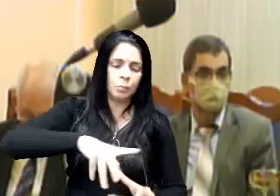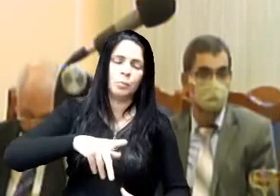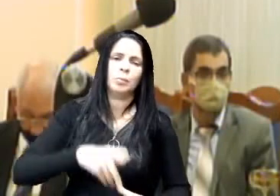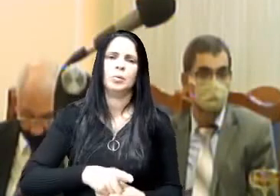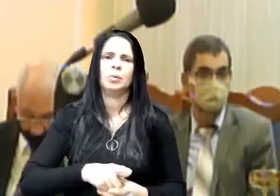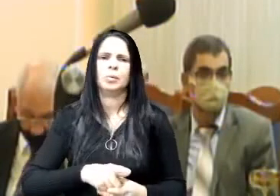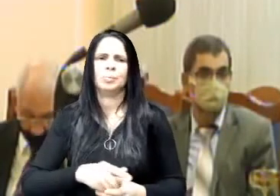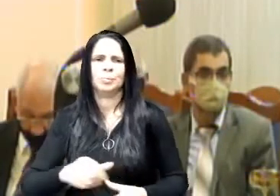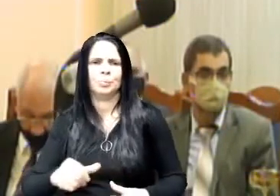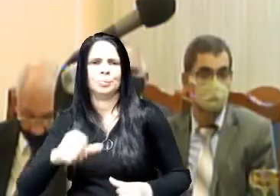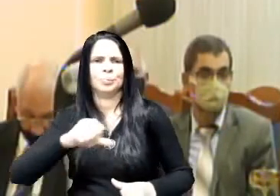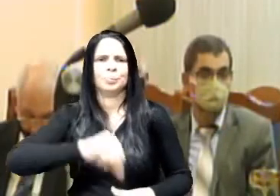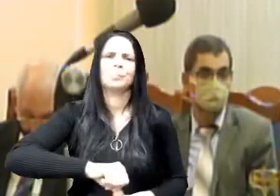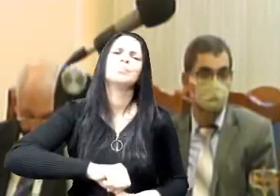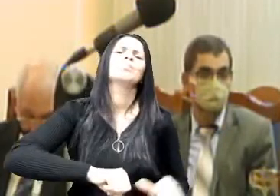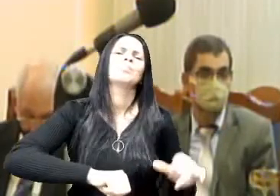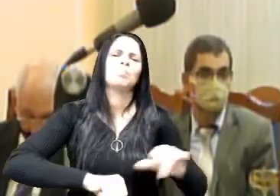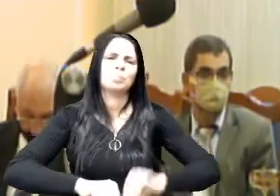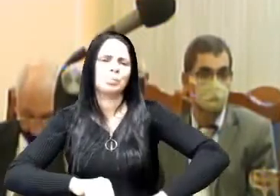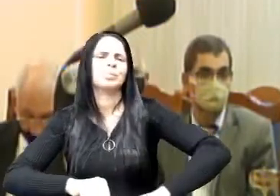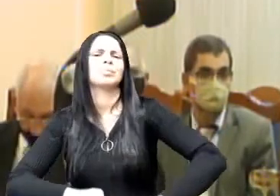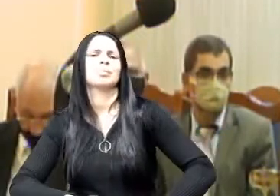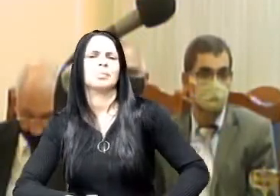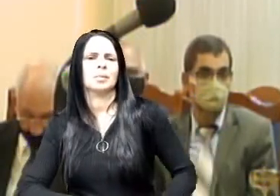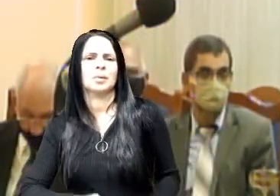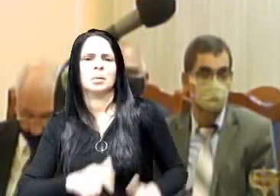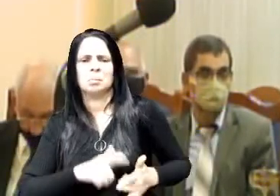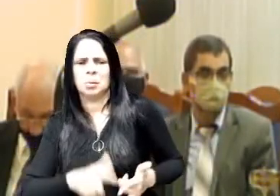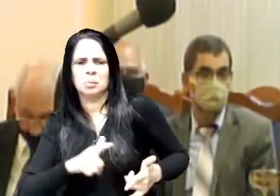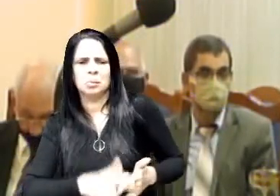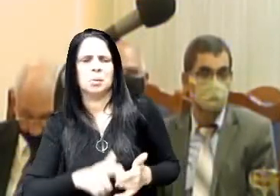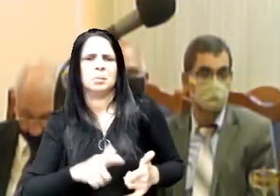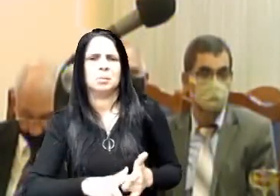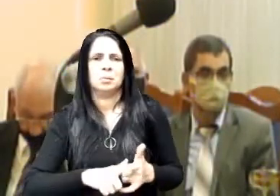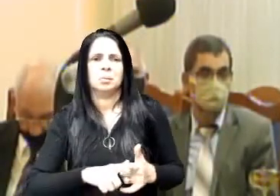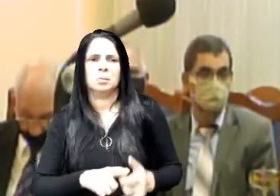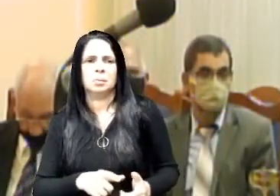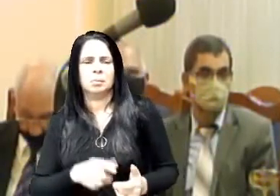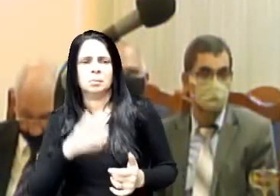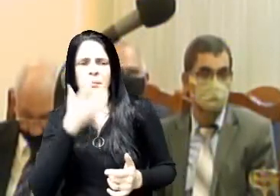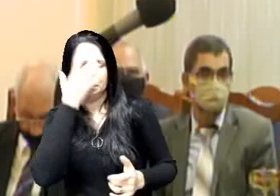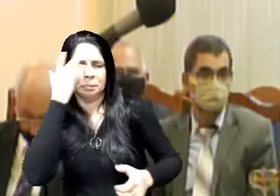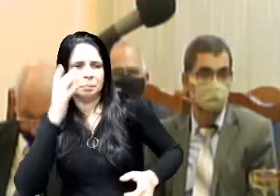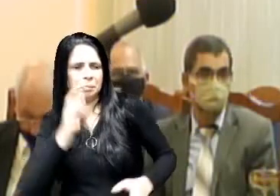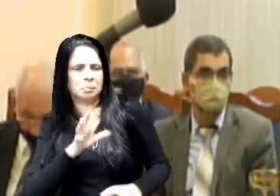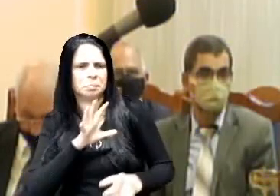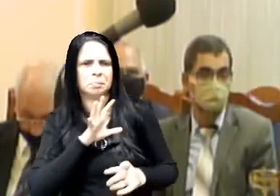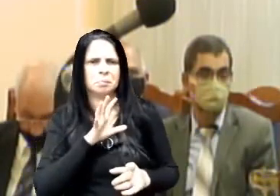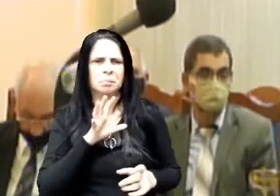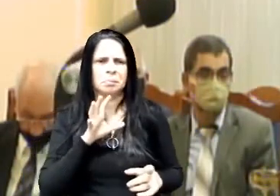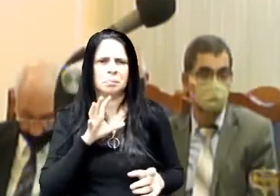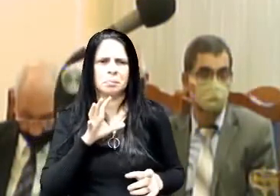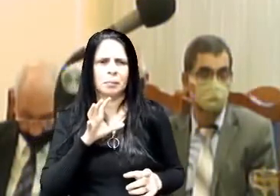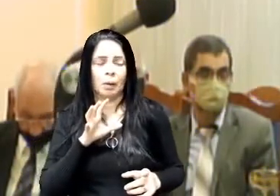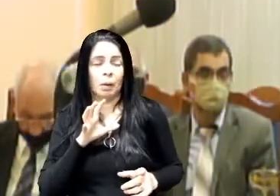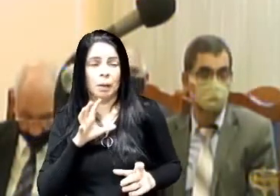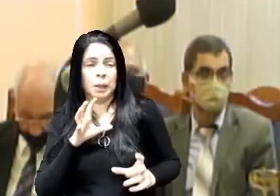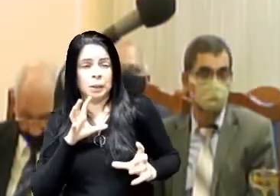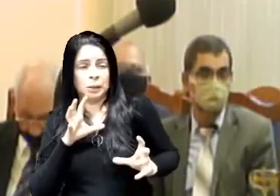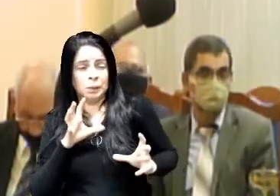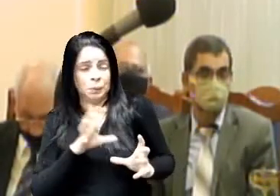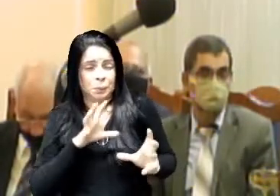hostil. Vivemos cercado de uma hoste de inimigos infernais que nos